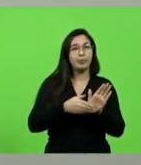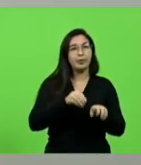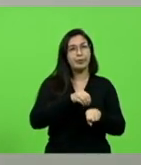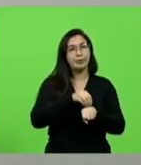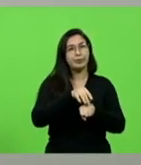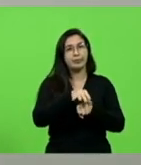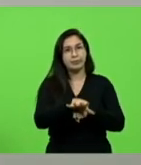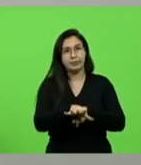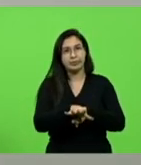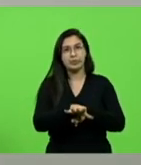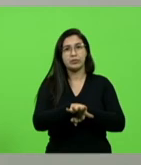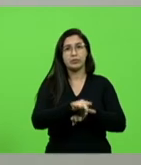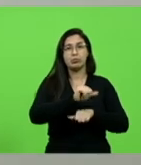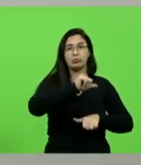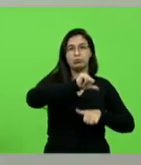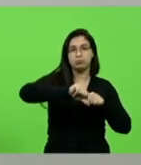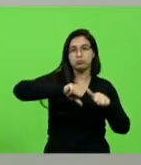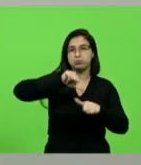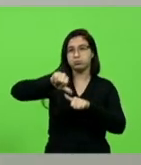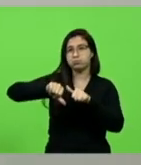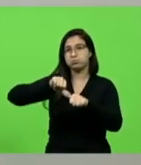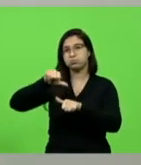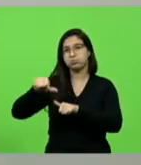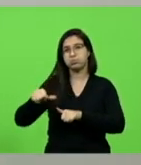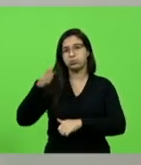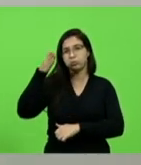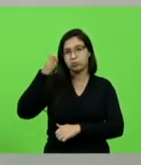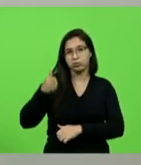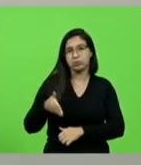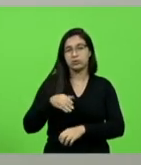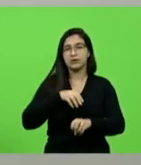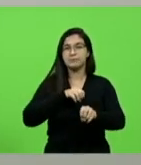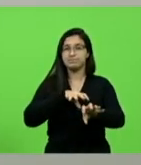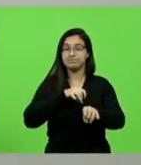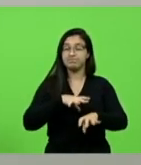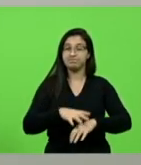necessária transformação dos padrões da nossa educação.